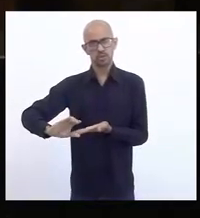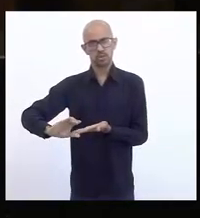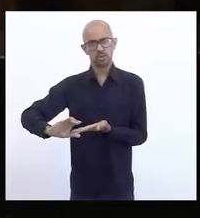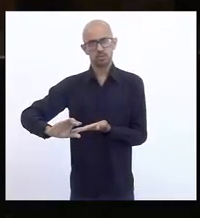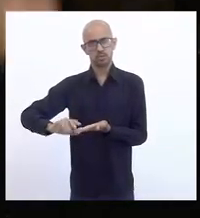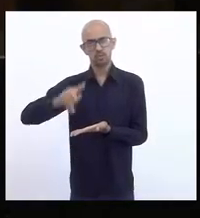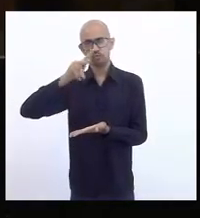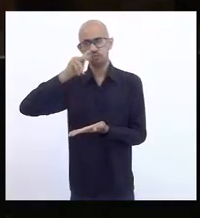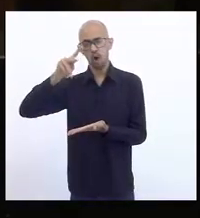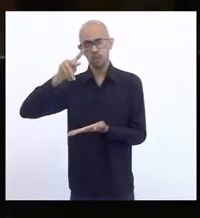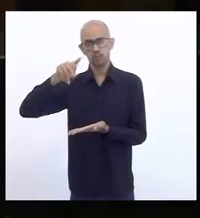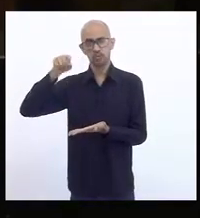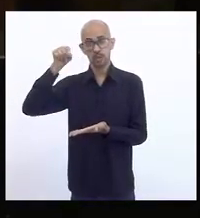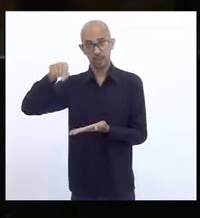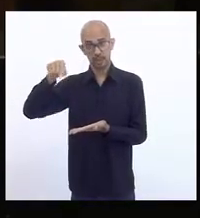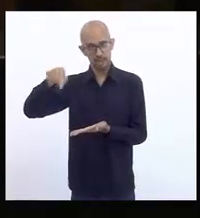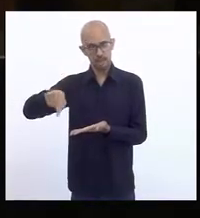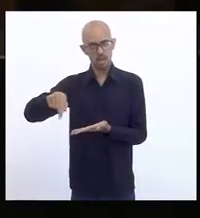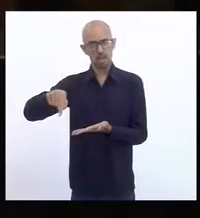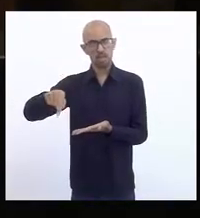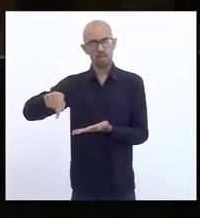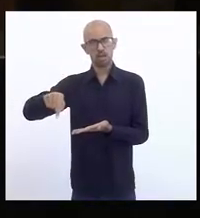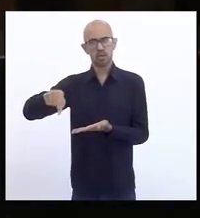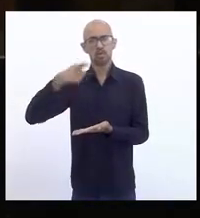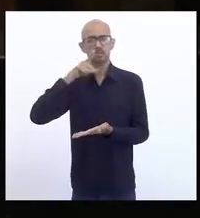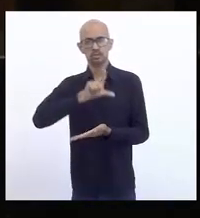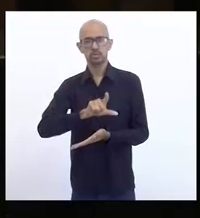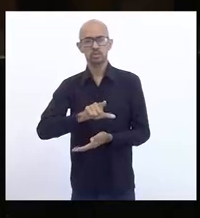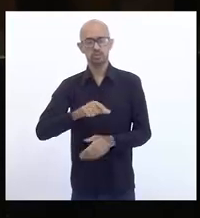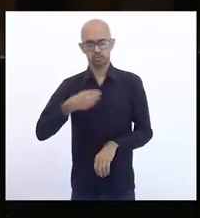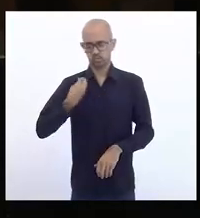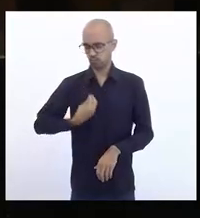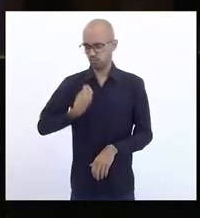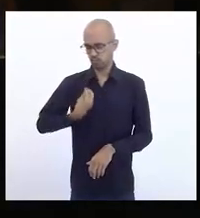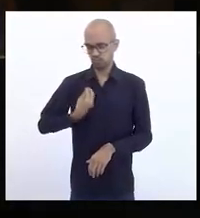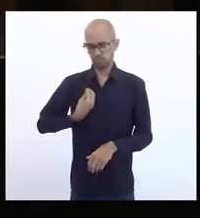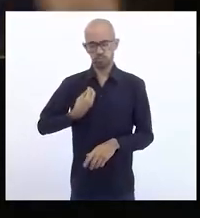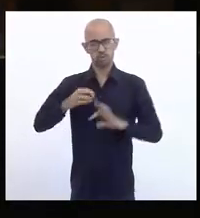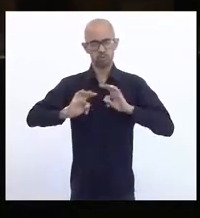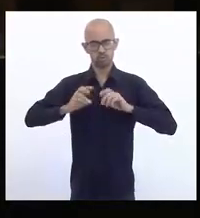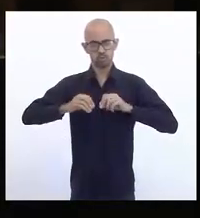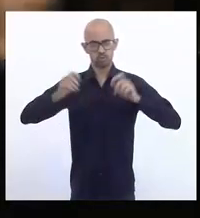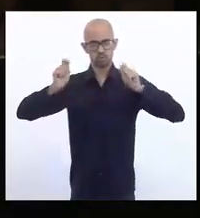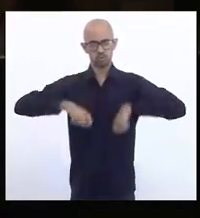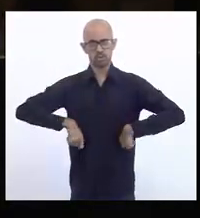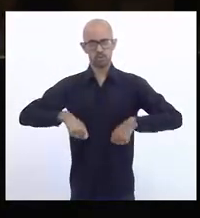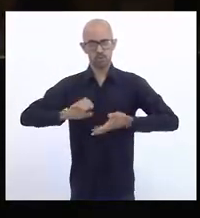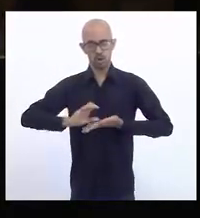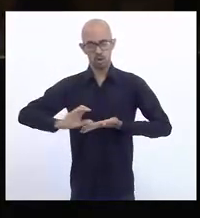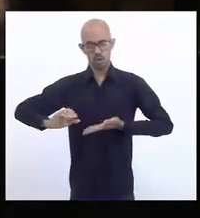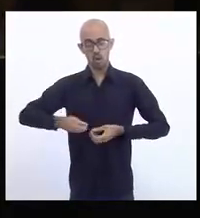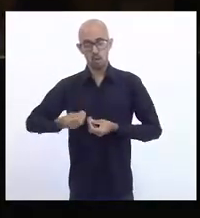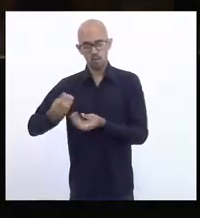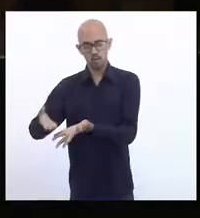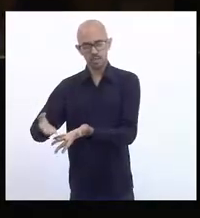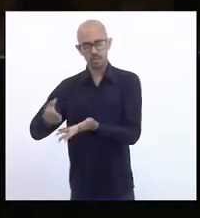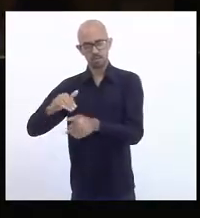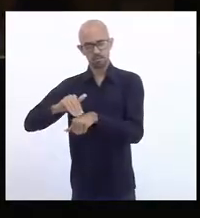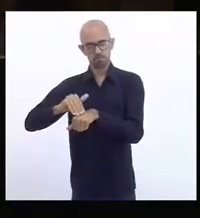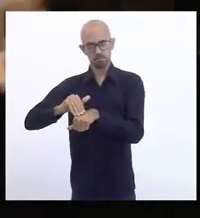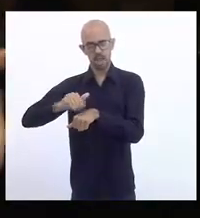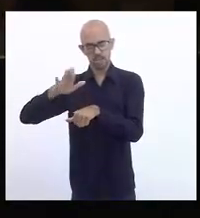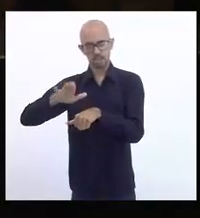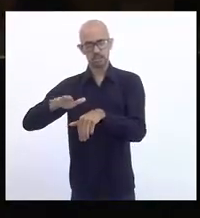pesado para que ela realmente tivesse todos os recursos para oferecer mais, de